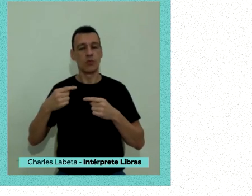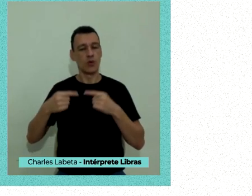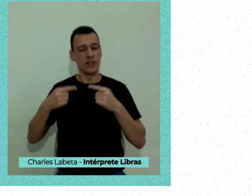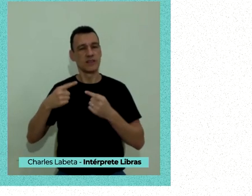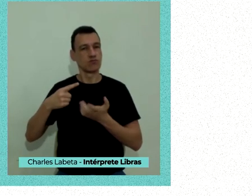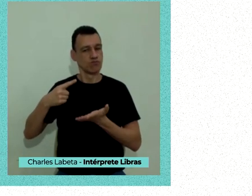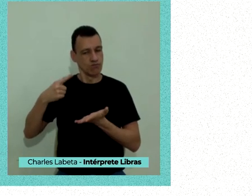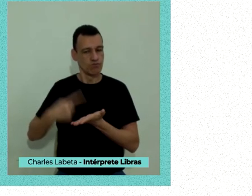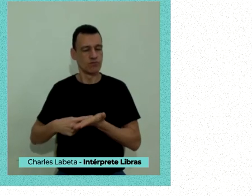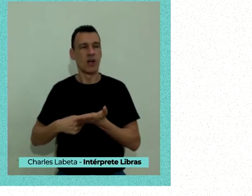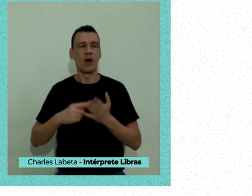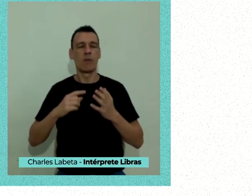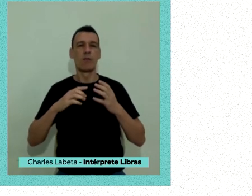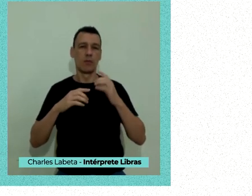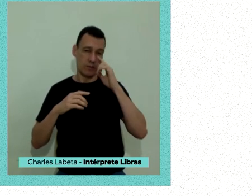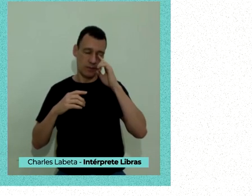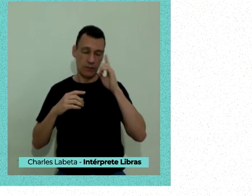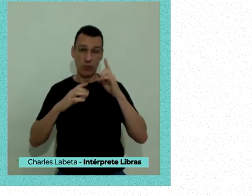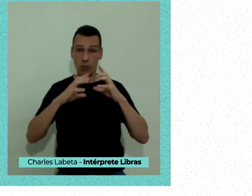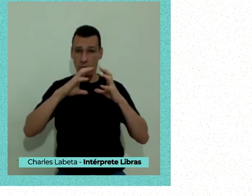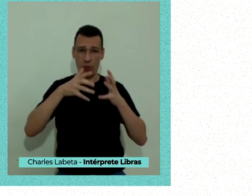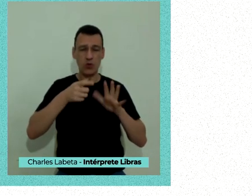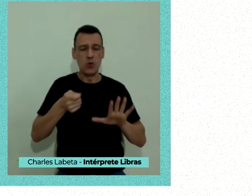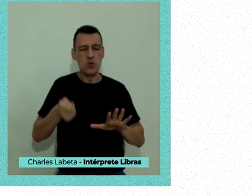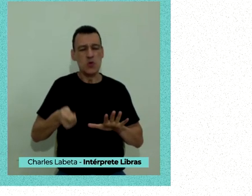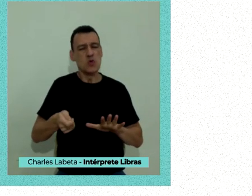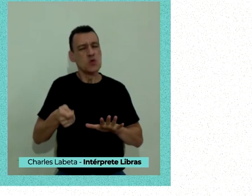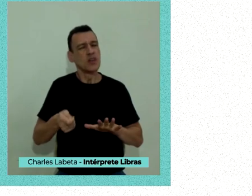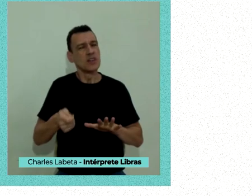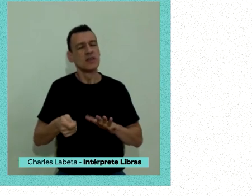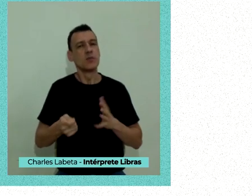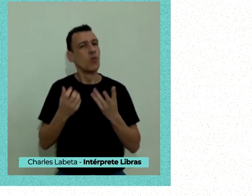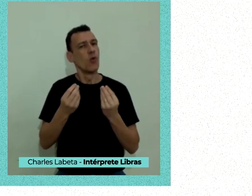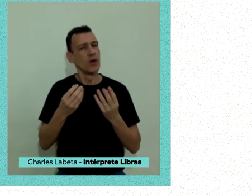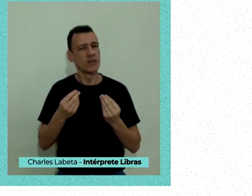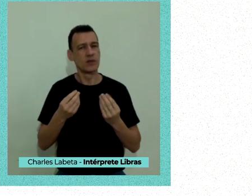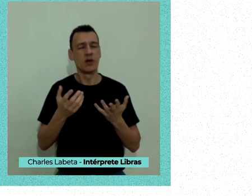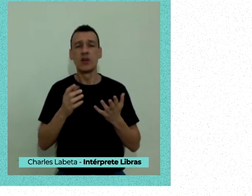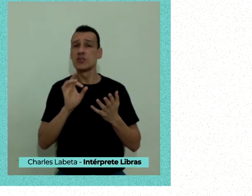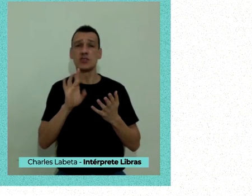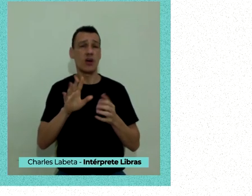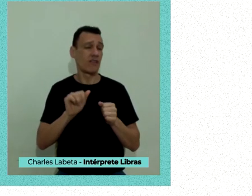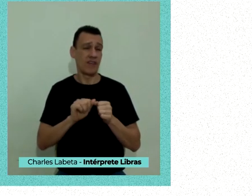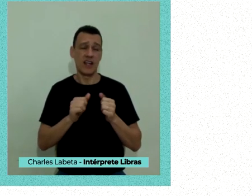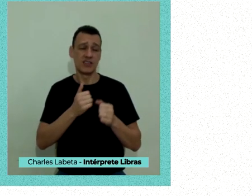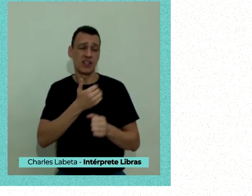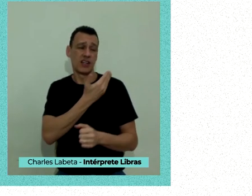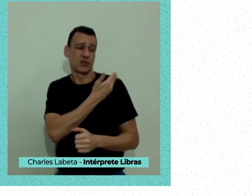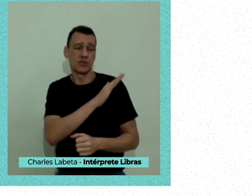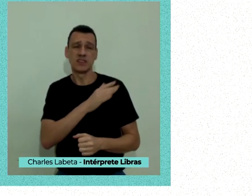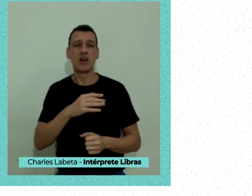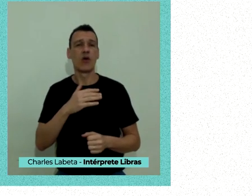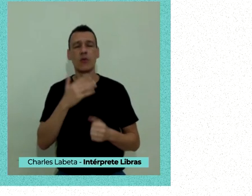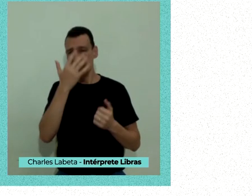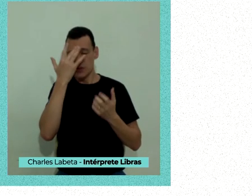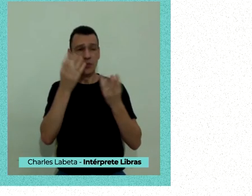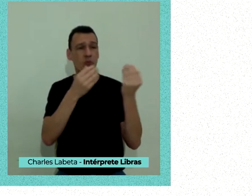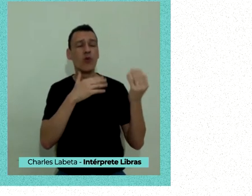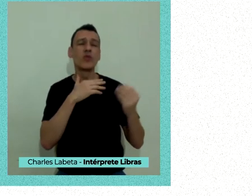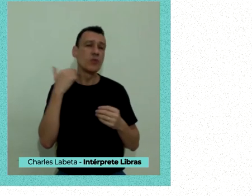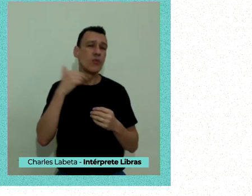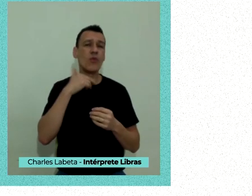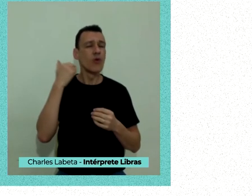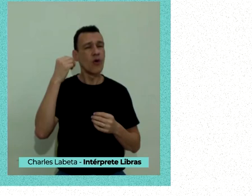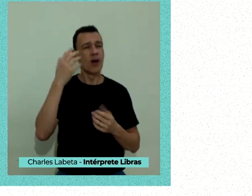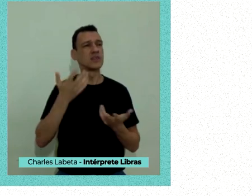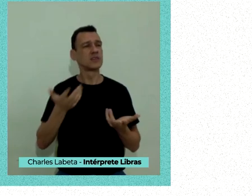esse mundo rígido que promoveu até agora a exclusão, a morte de muitas pessoas, a morte da vida, a